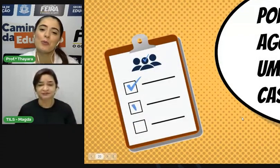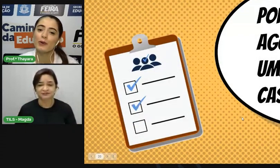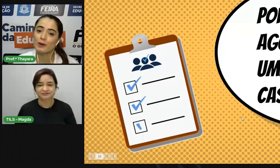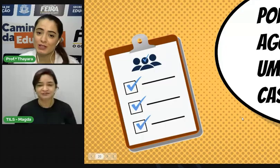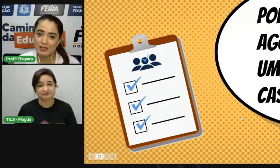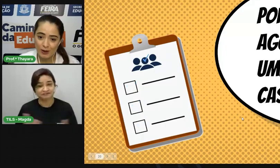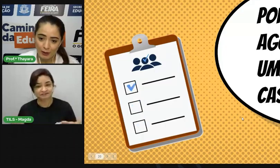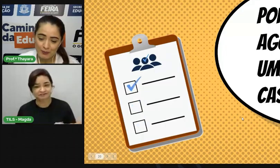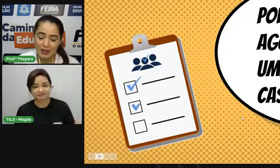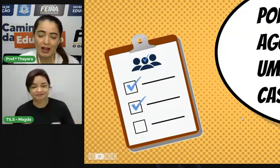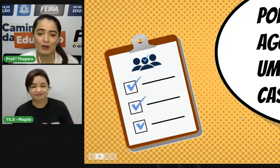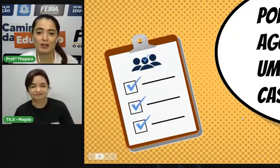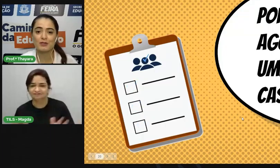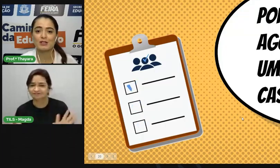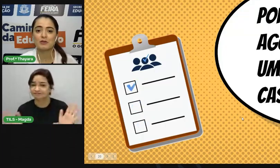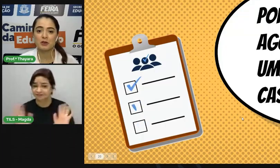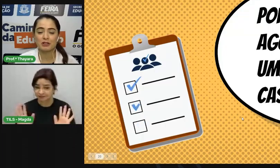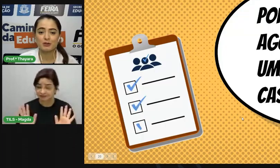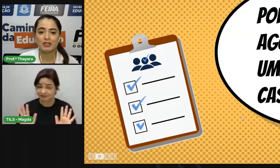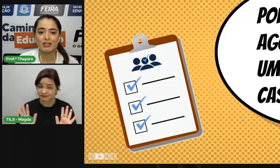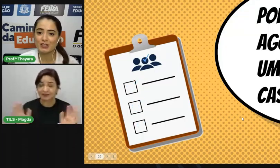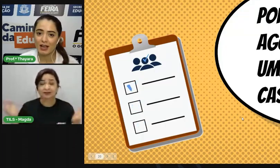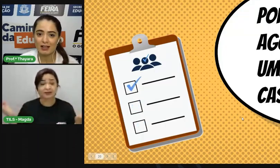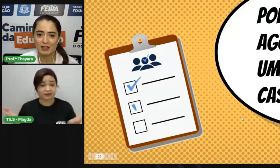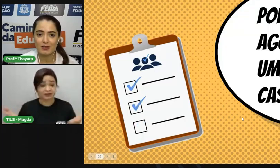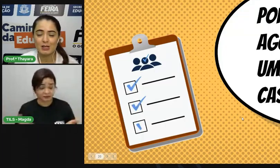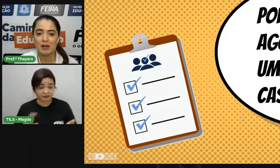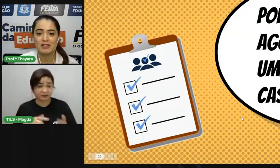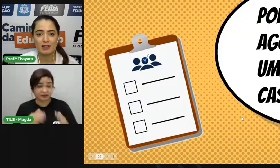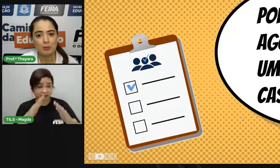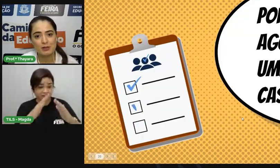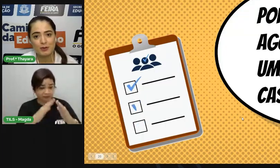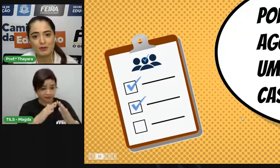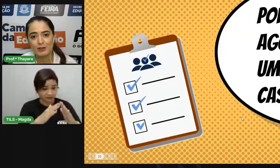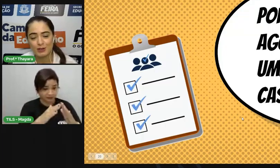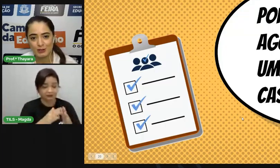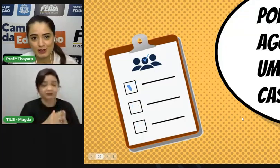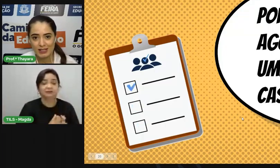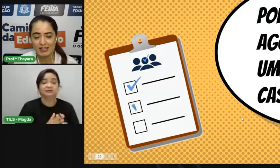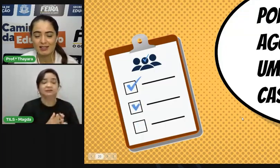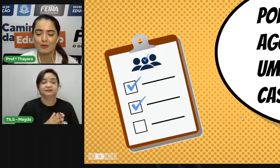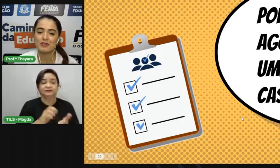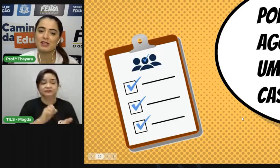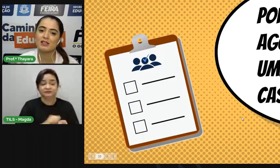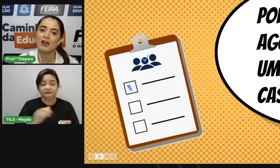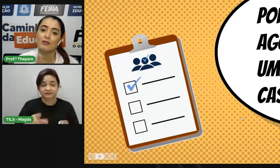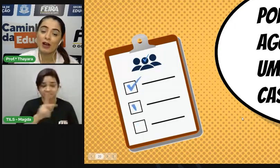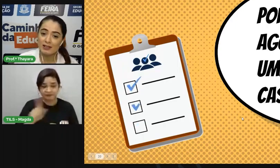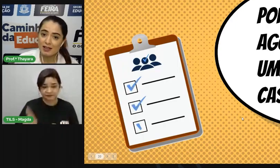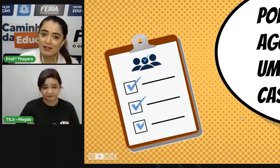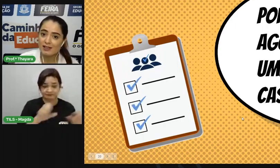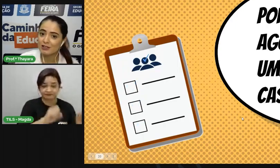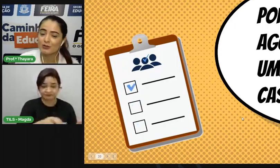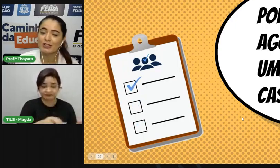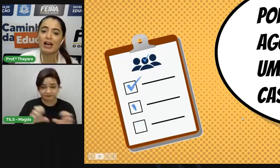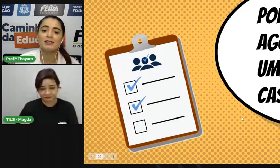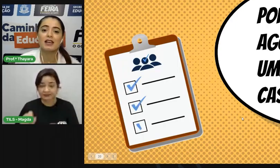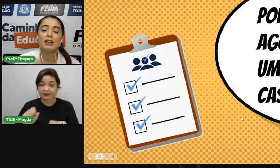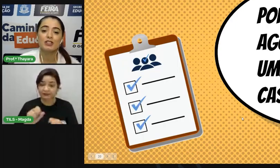Então, por hoje é só. Agora vocês vão ter uma atividade de casa que vai ser passada pelos professores de vocês. Então, vocês fazem